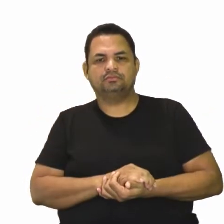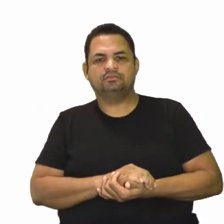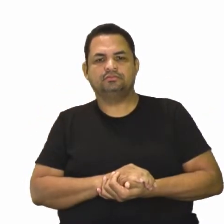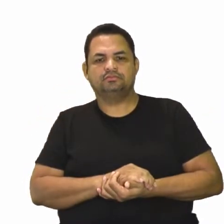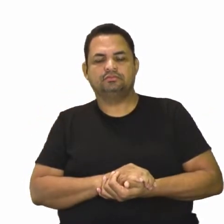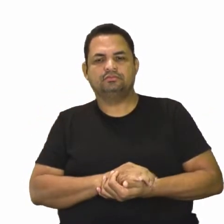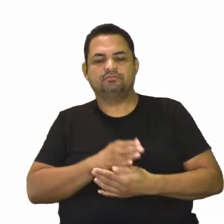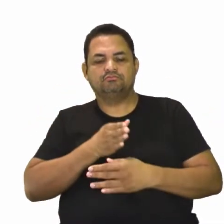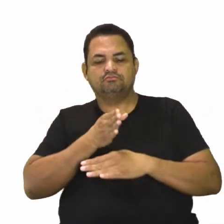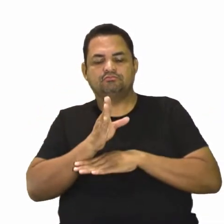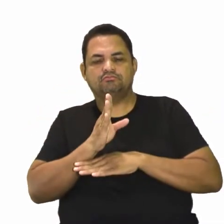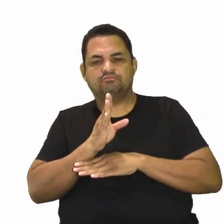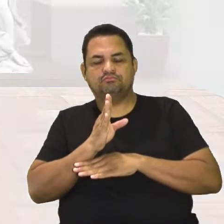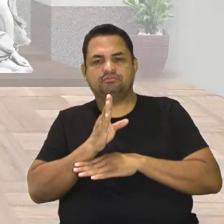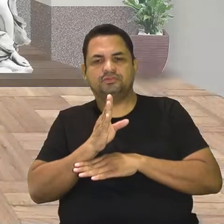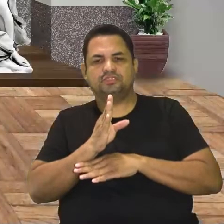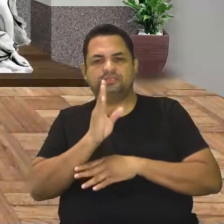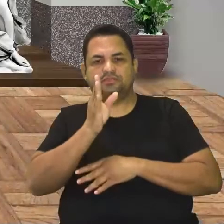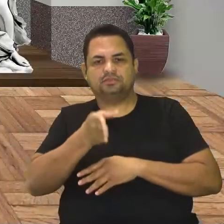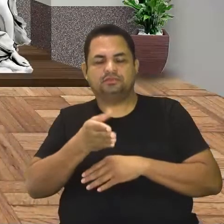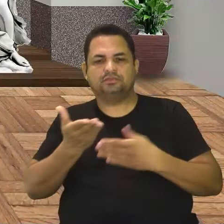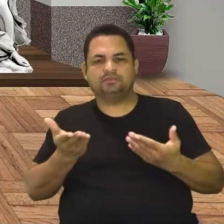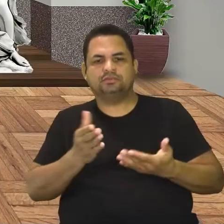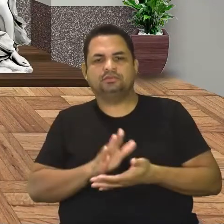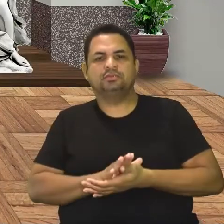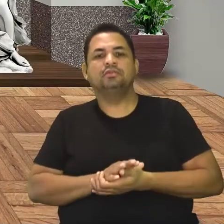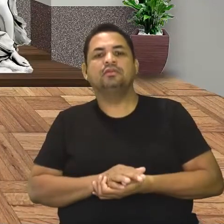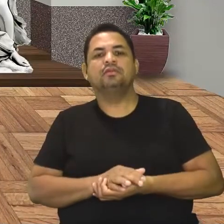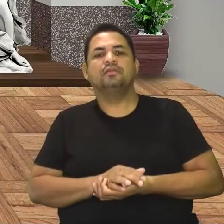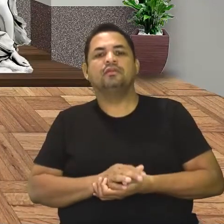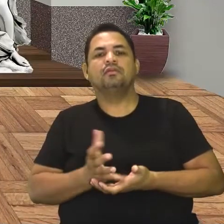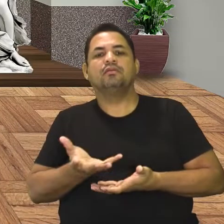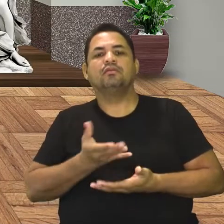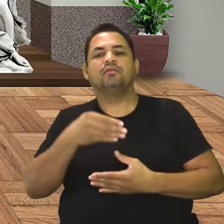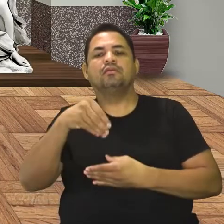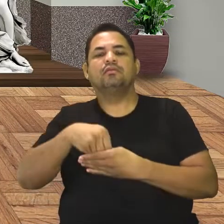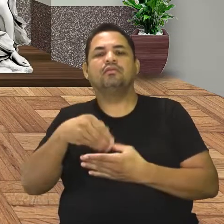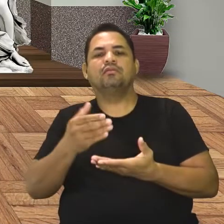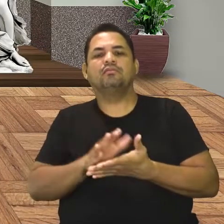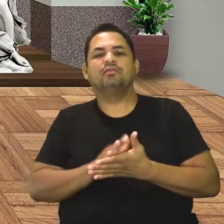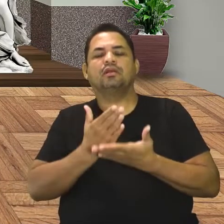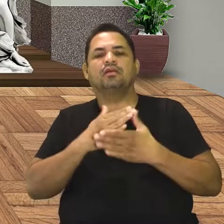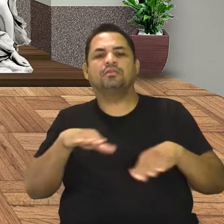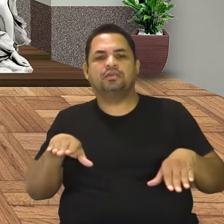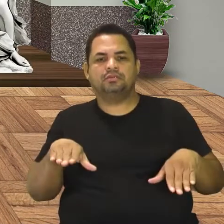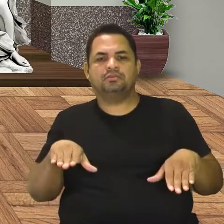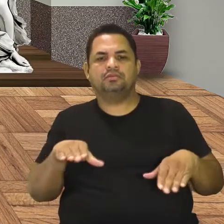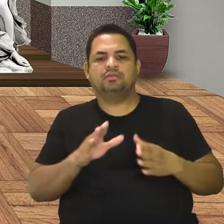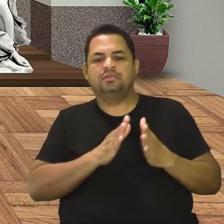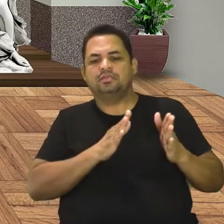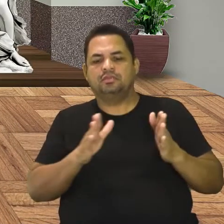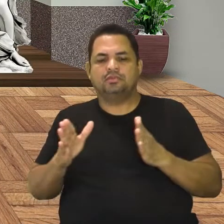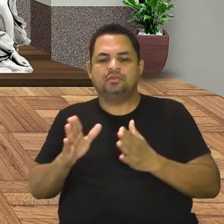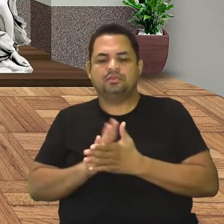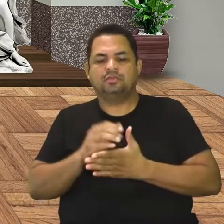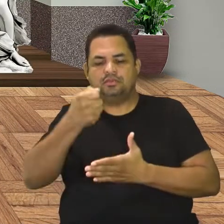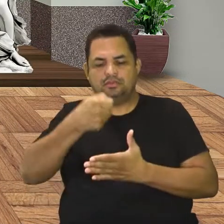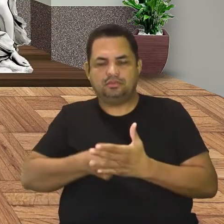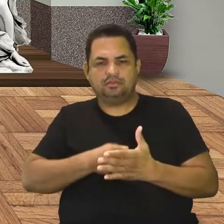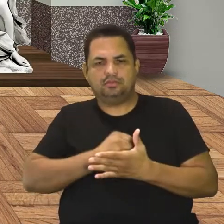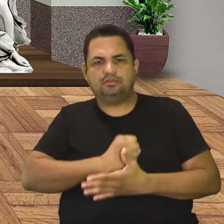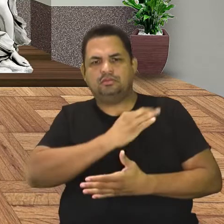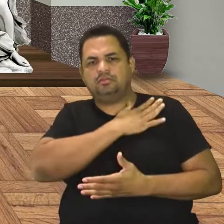Direta já. A direta já, ela queria que se encerrasse o período da ditadura